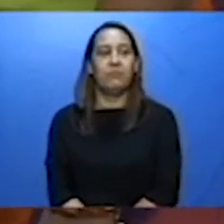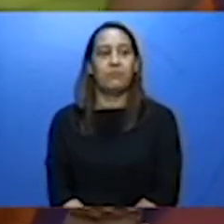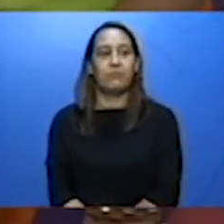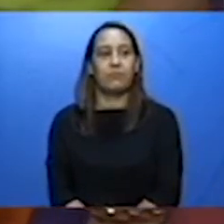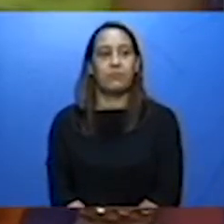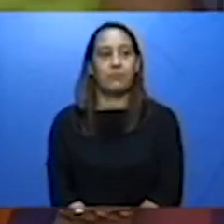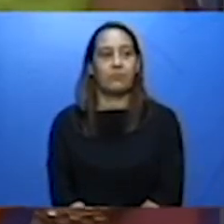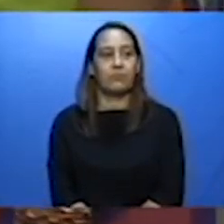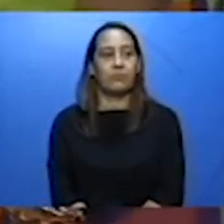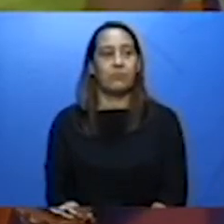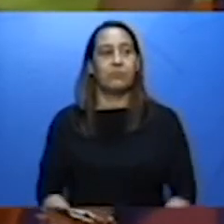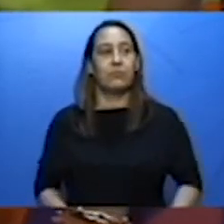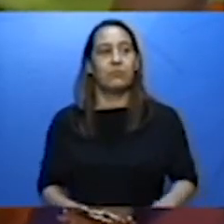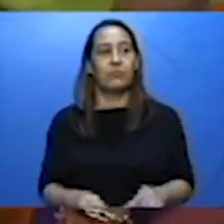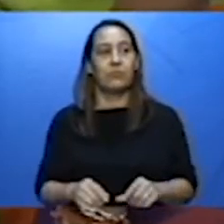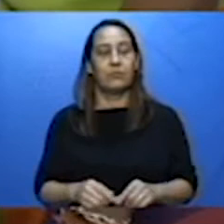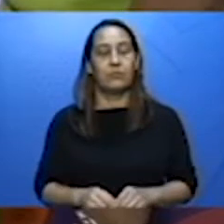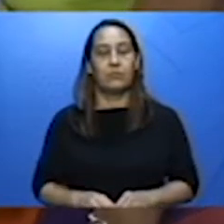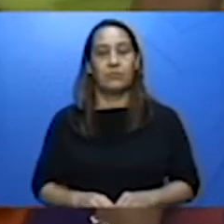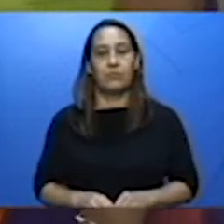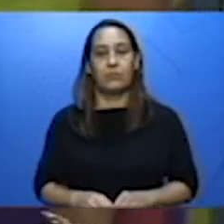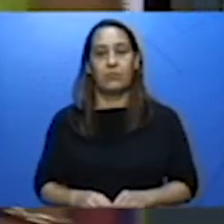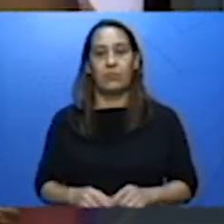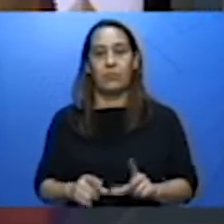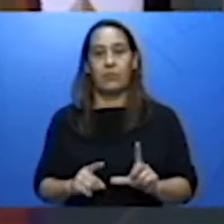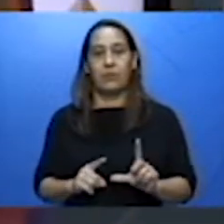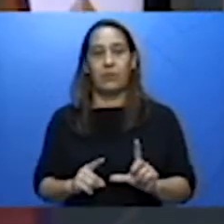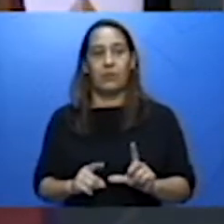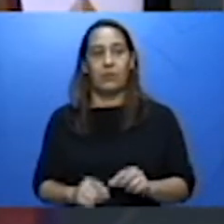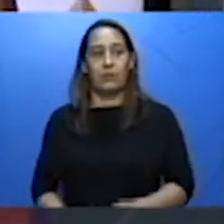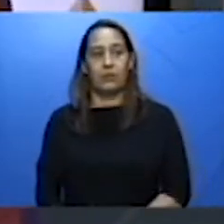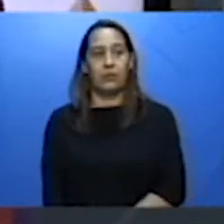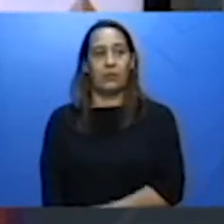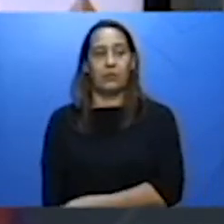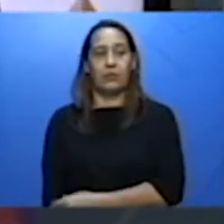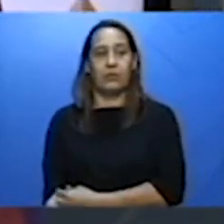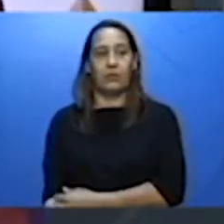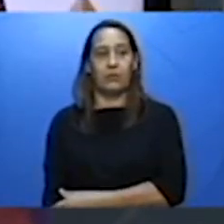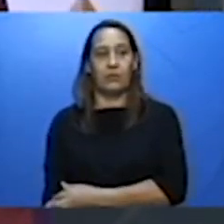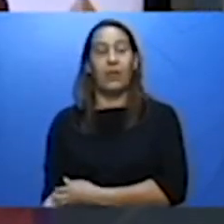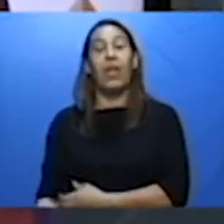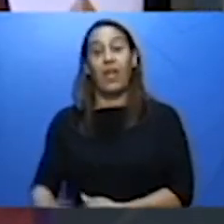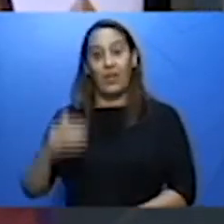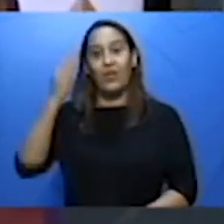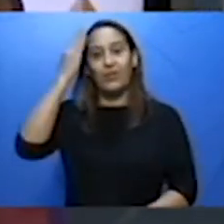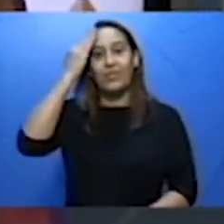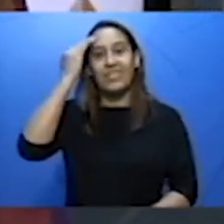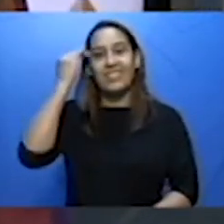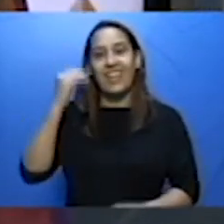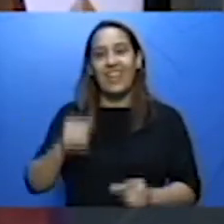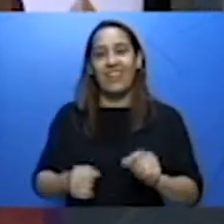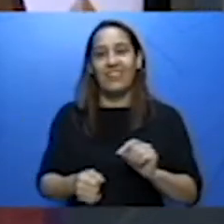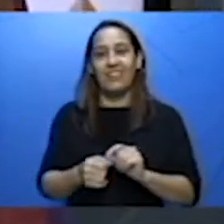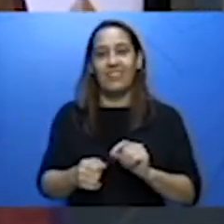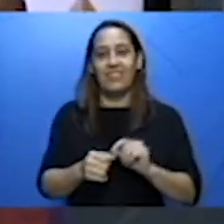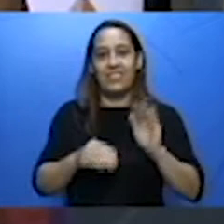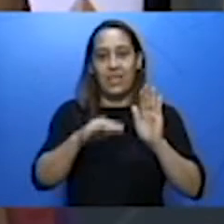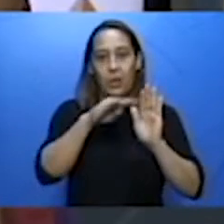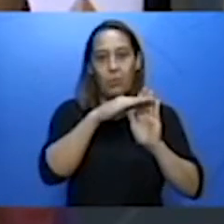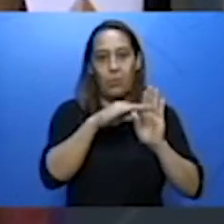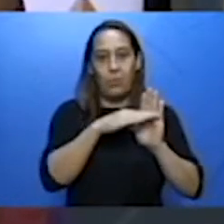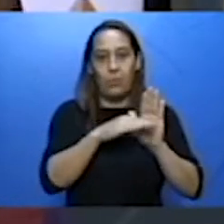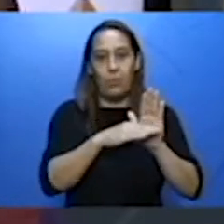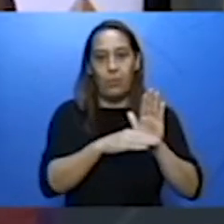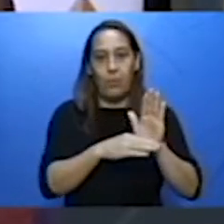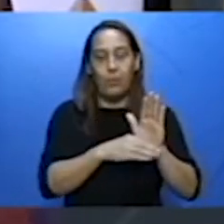Essa foi fácil, né? Agora, ó, vocês podem falar. Eu já sei armar uma continha. Lembra de todas